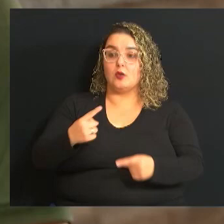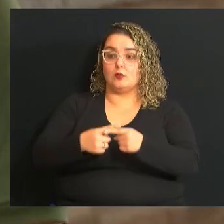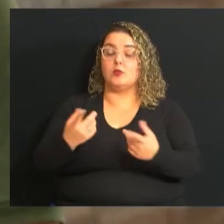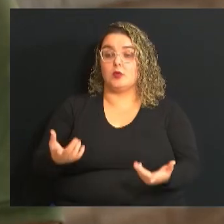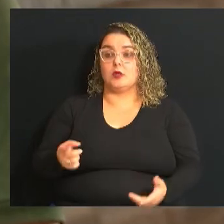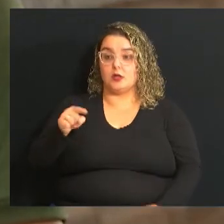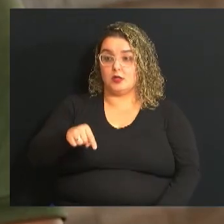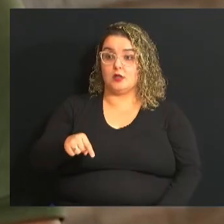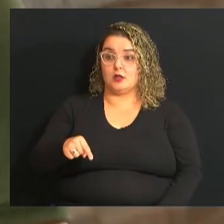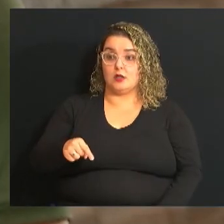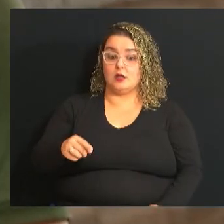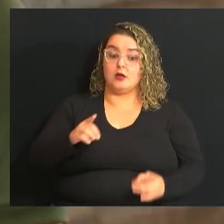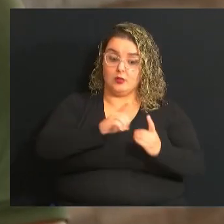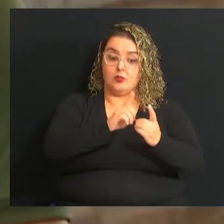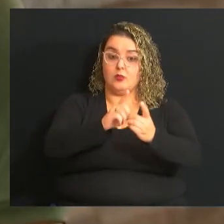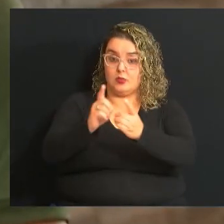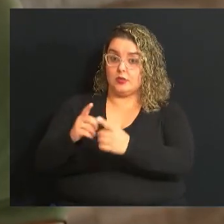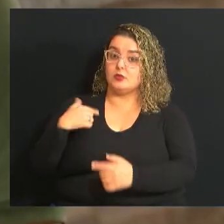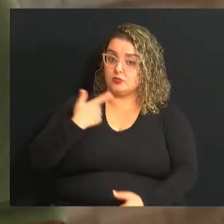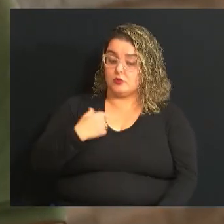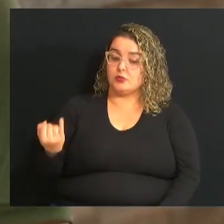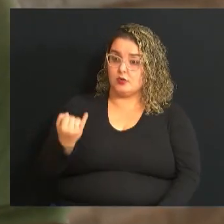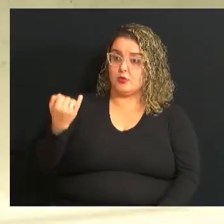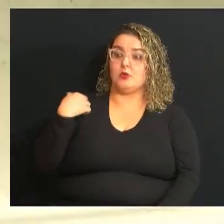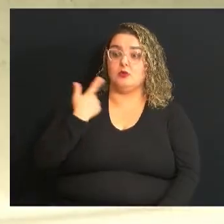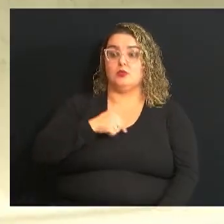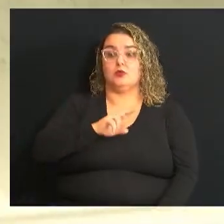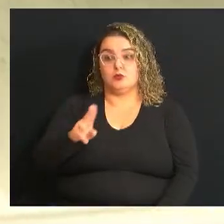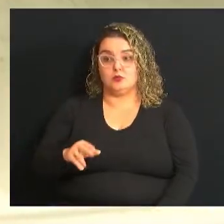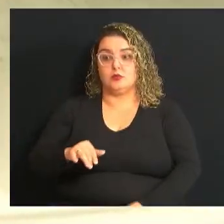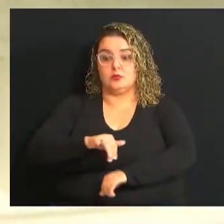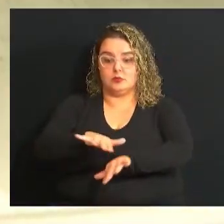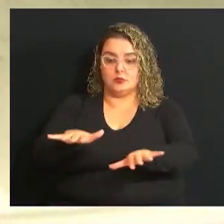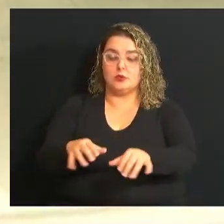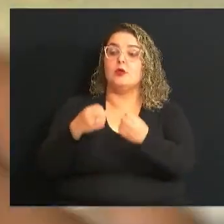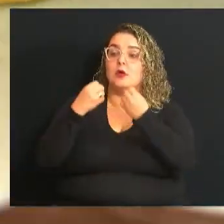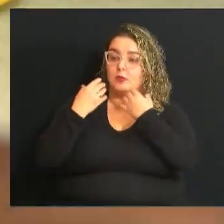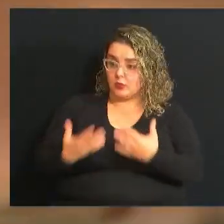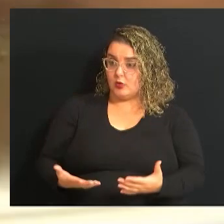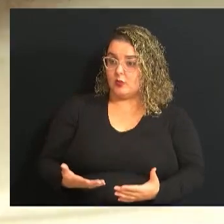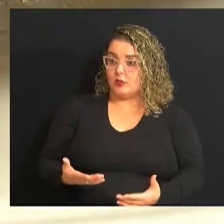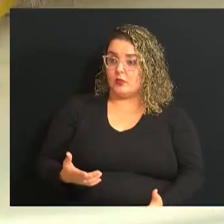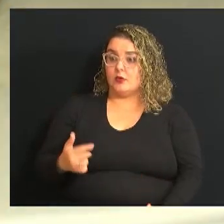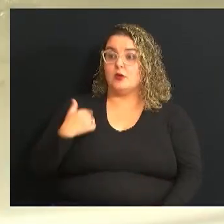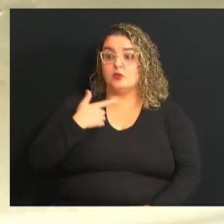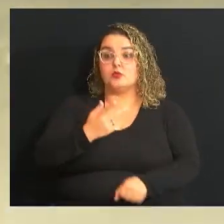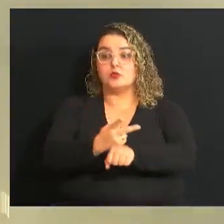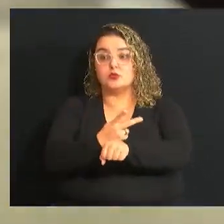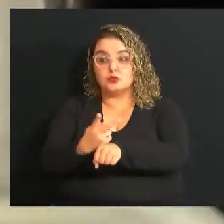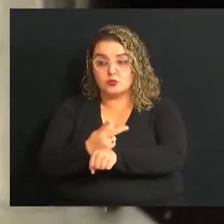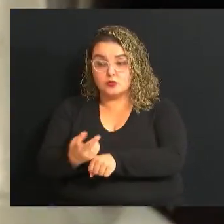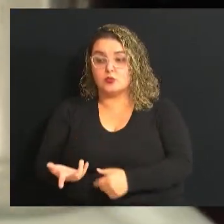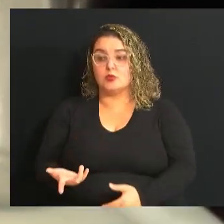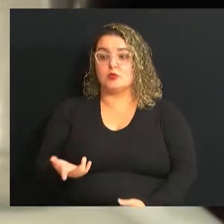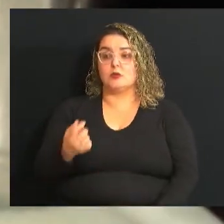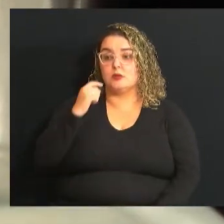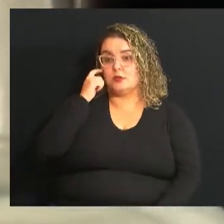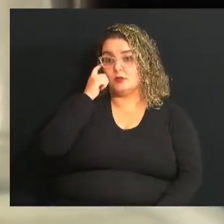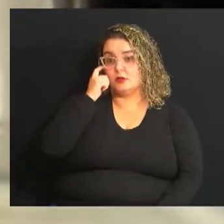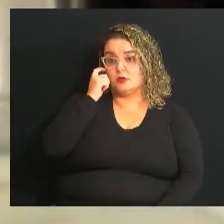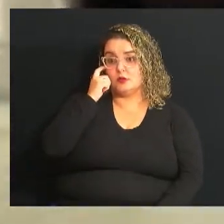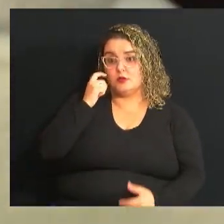o direito de pagar de forma parcelada, sem juros, sem multa, sem correção